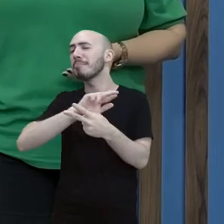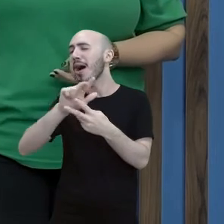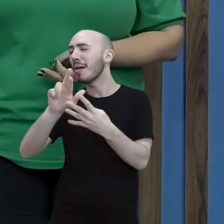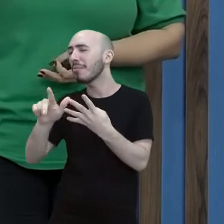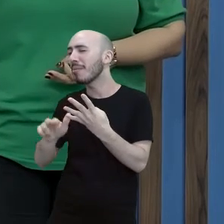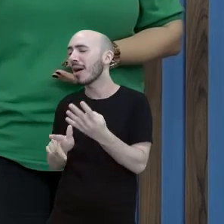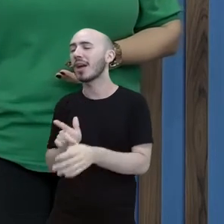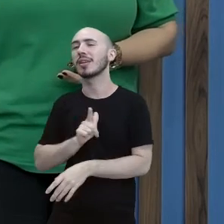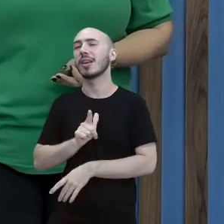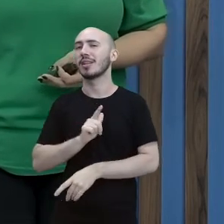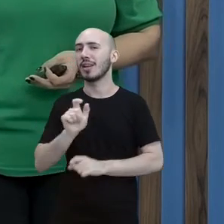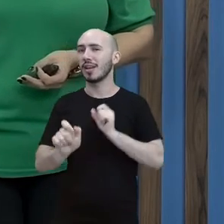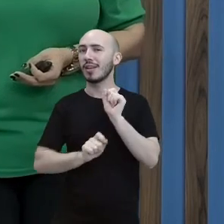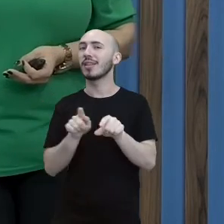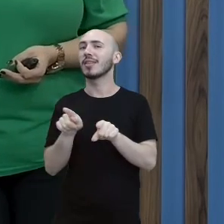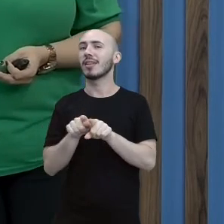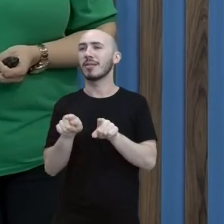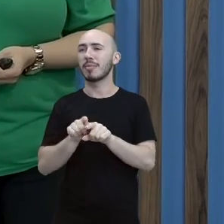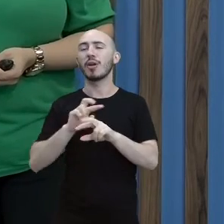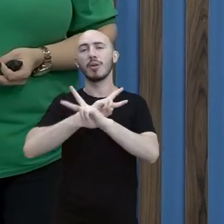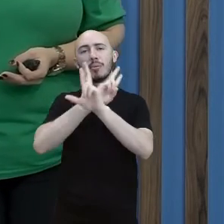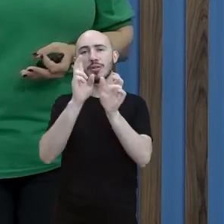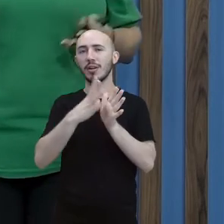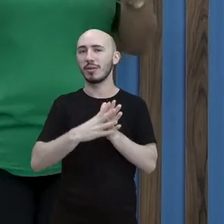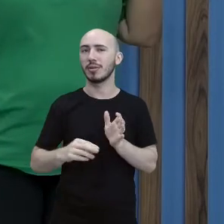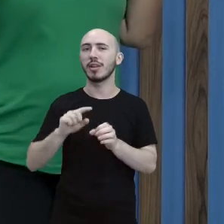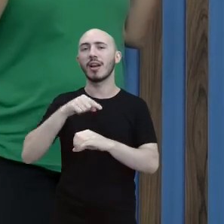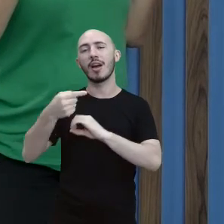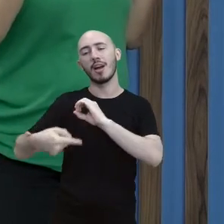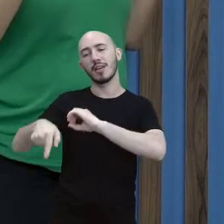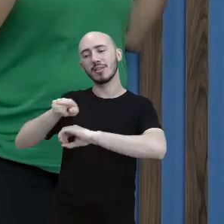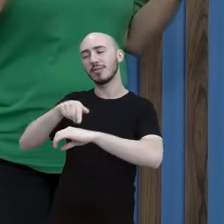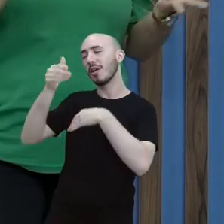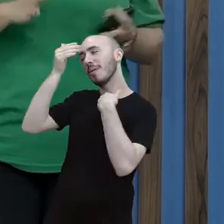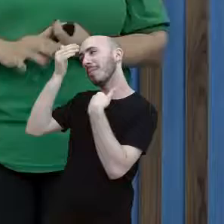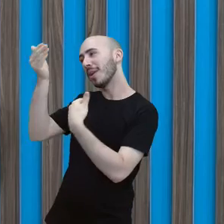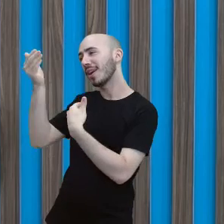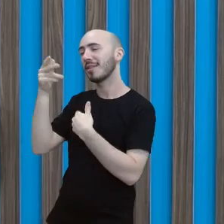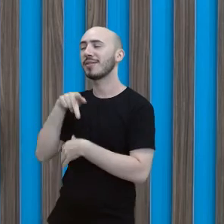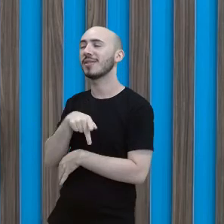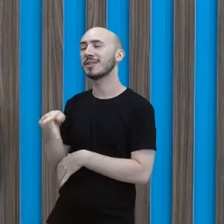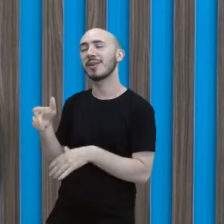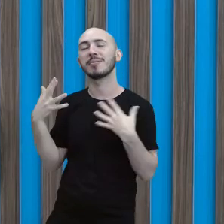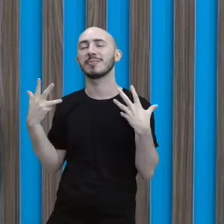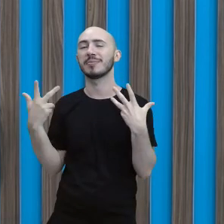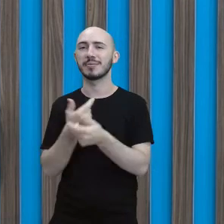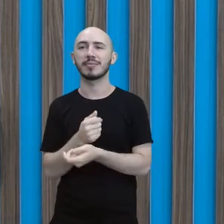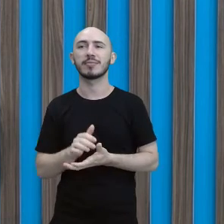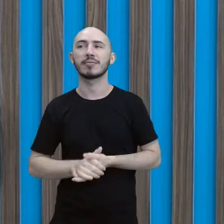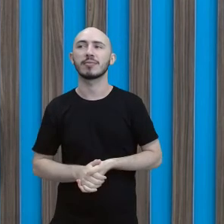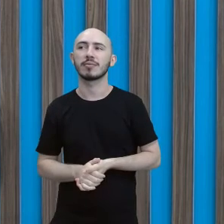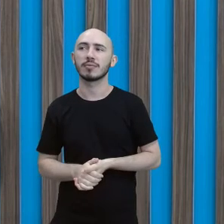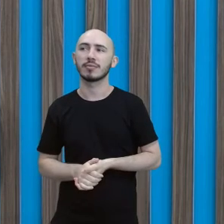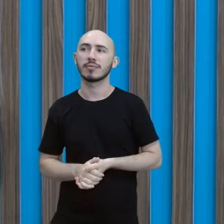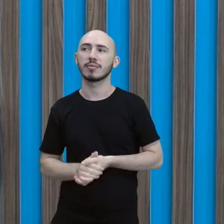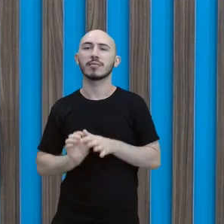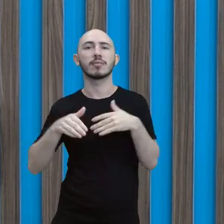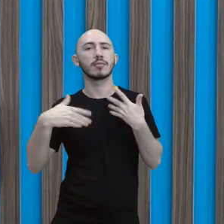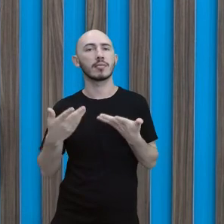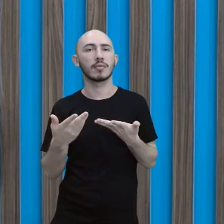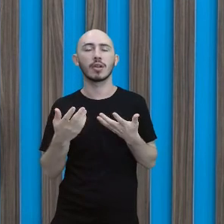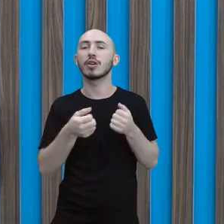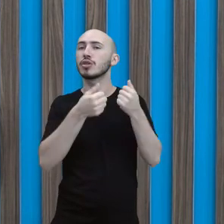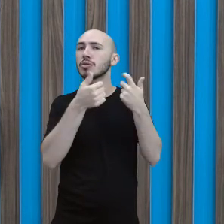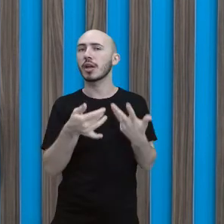e toda essa questão aí do modelo atômico. Obrigada, professora, maravilhosa. Olha só, pessoal, a gente não tinha falado